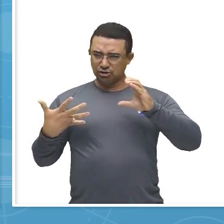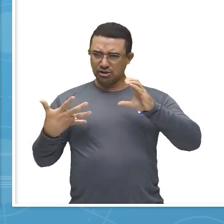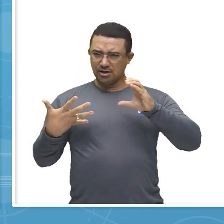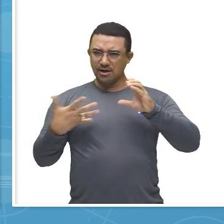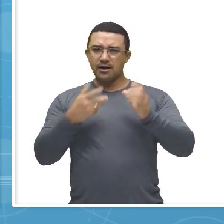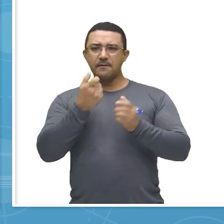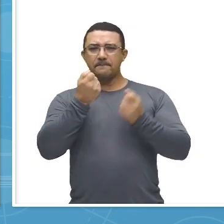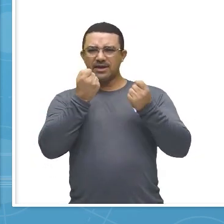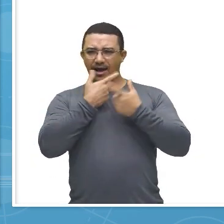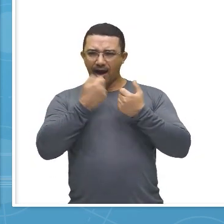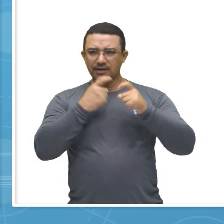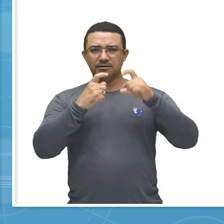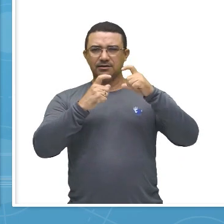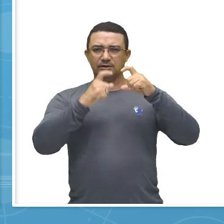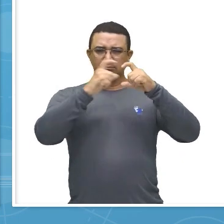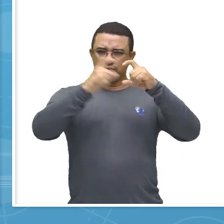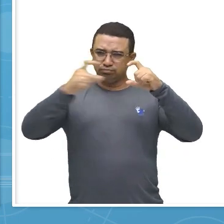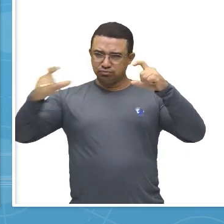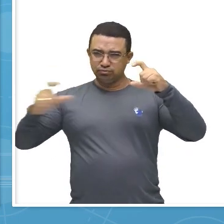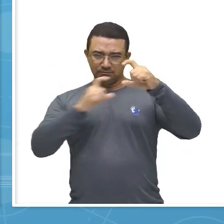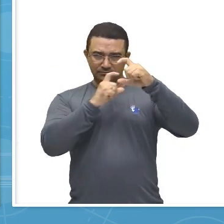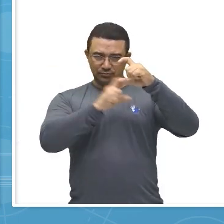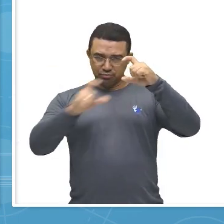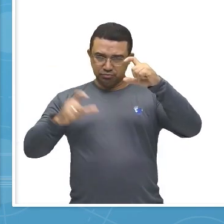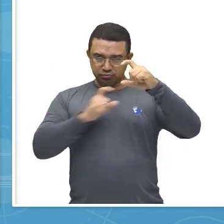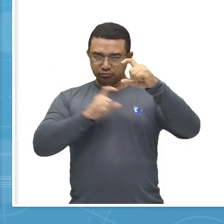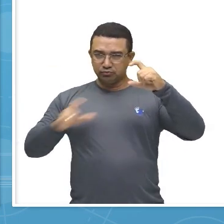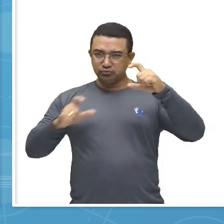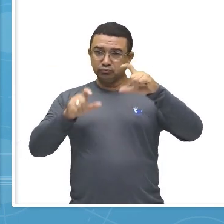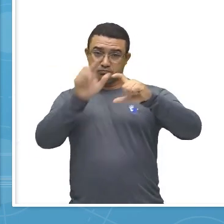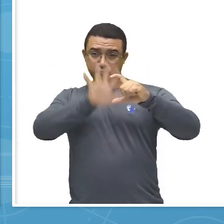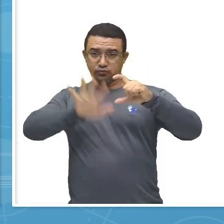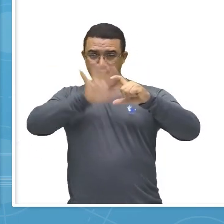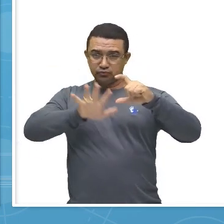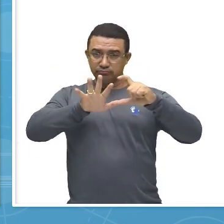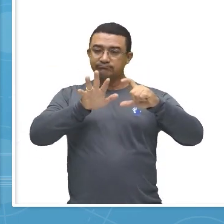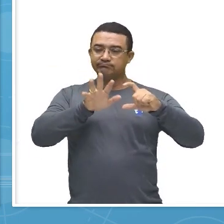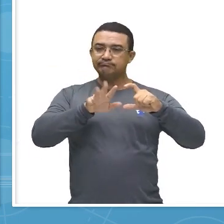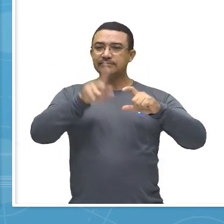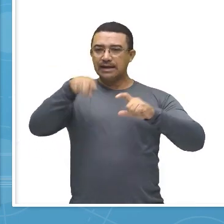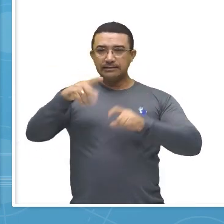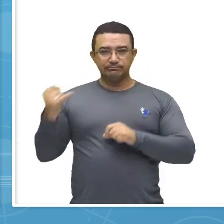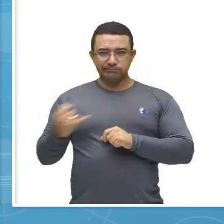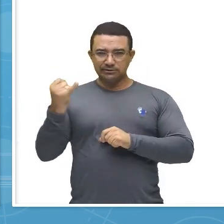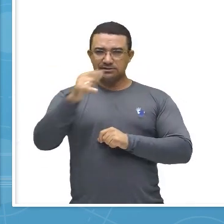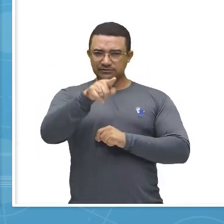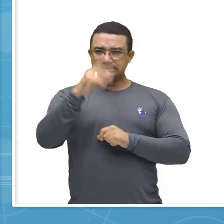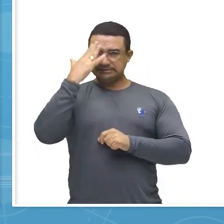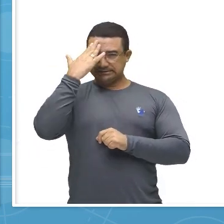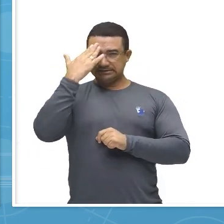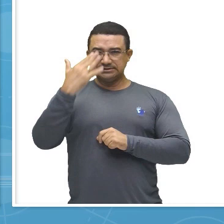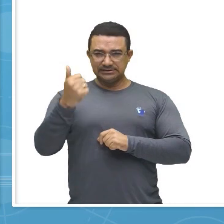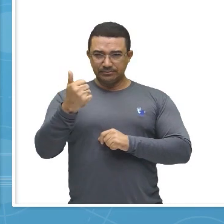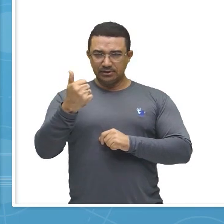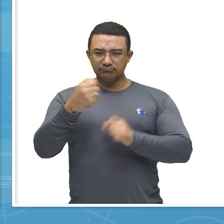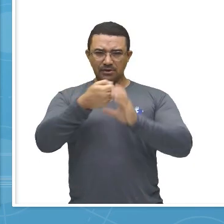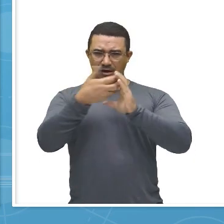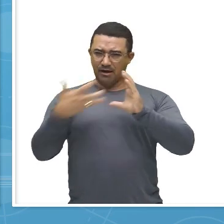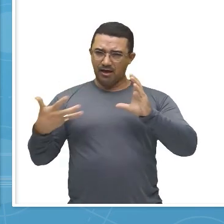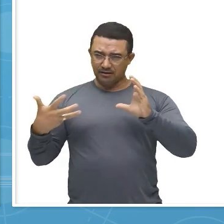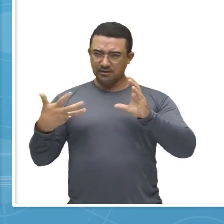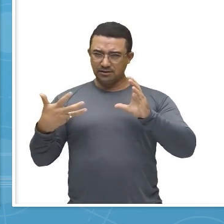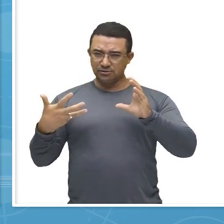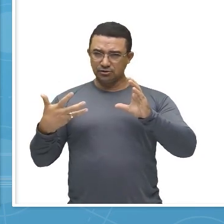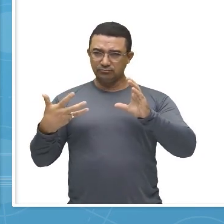nas tirinhas, nos quadrinhos? Muito bem, é importante que você saiba essas características